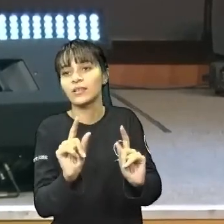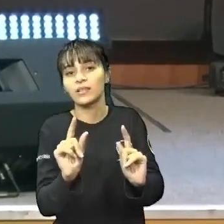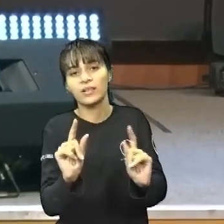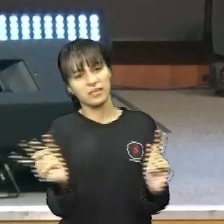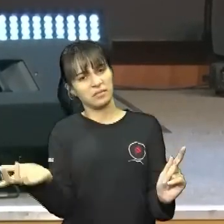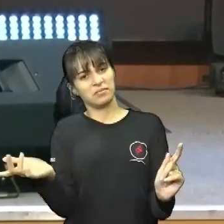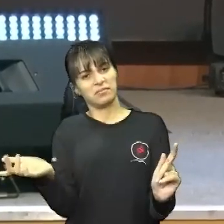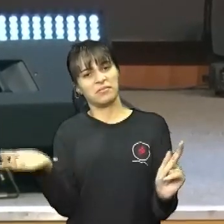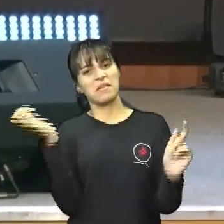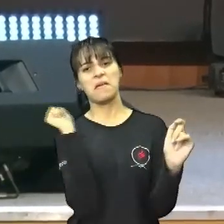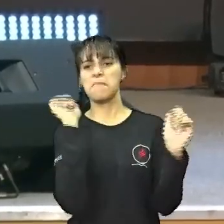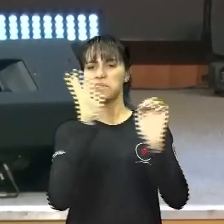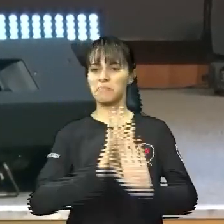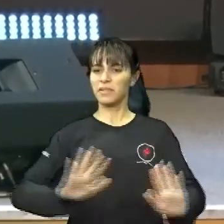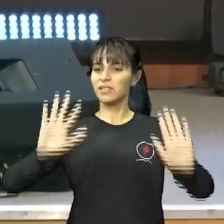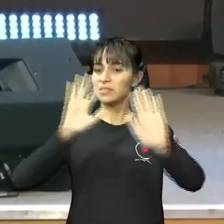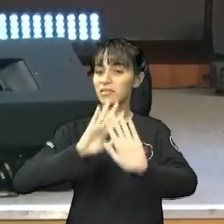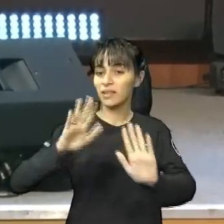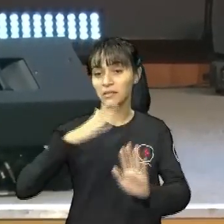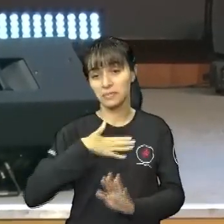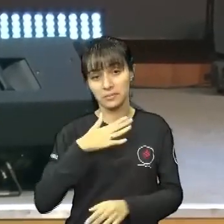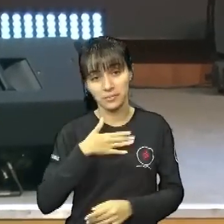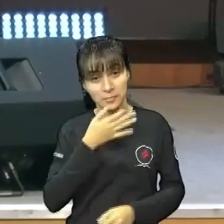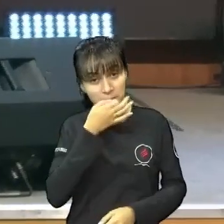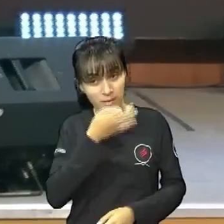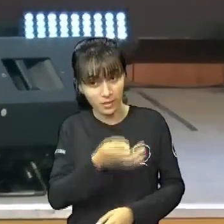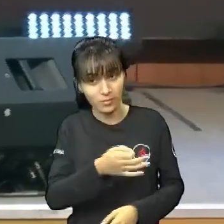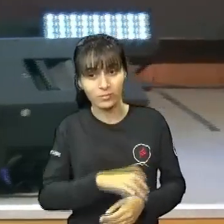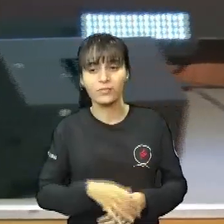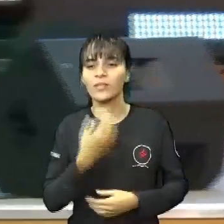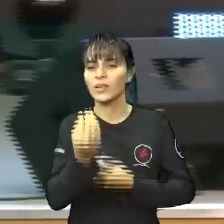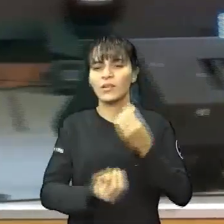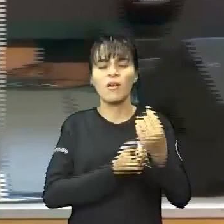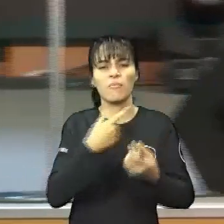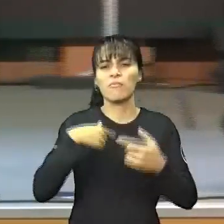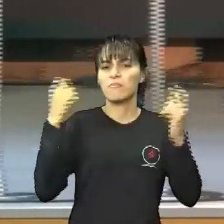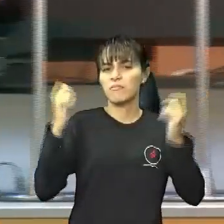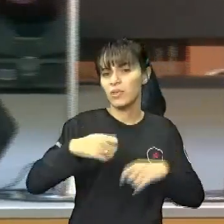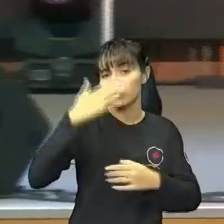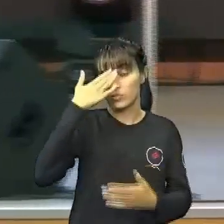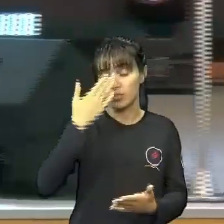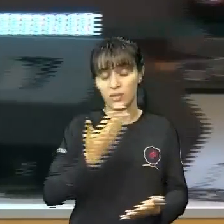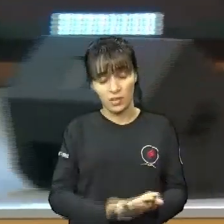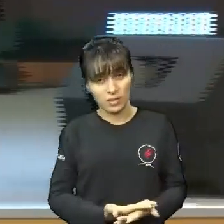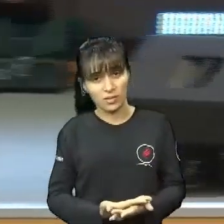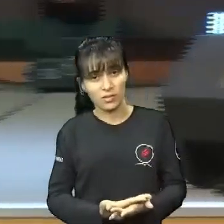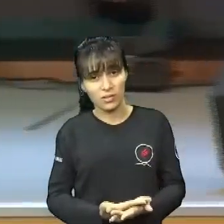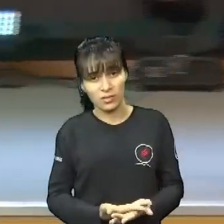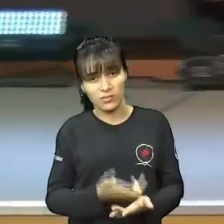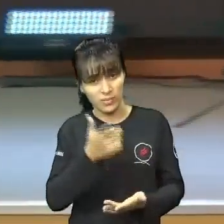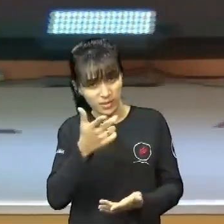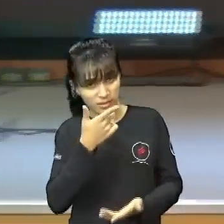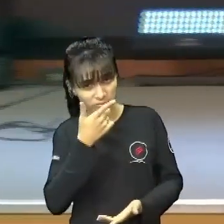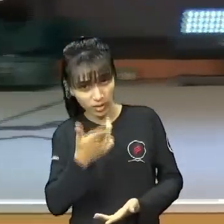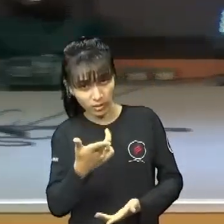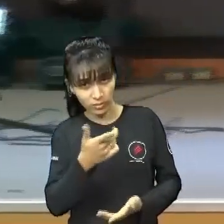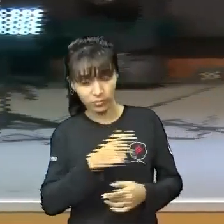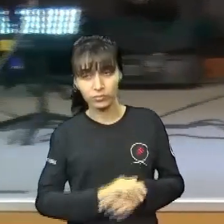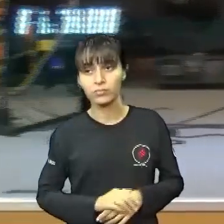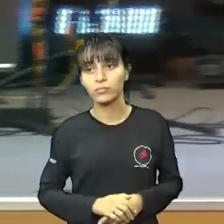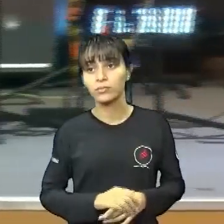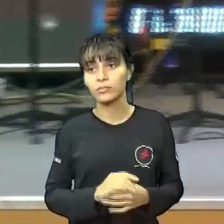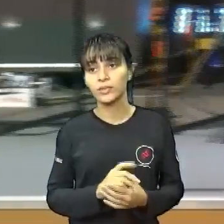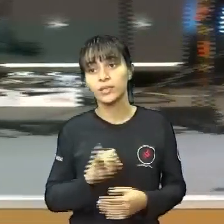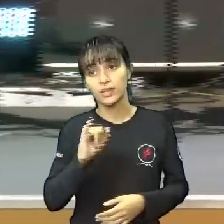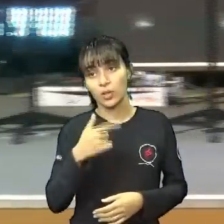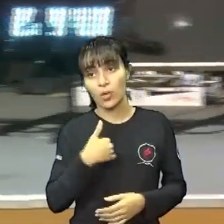muito abstrato para mim como é que eu posso crer nisso aí que o senhor tá falando eu